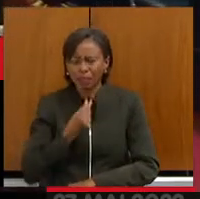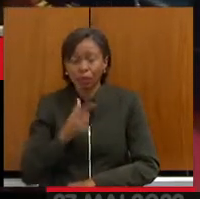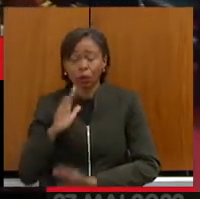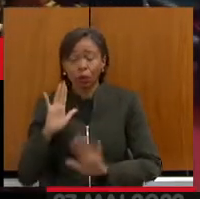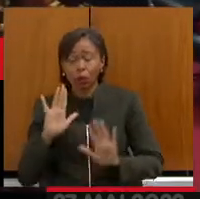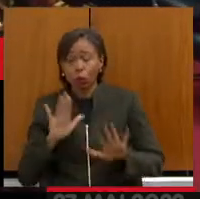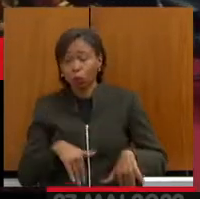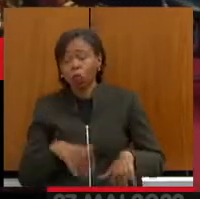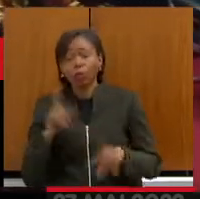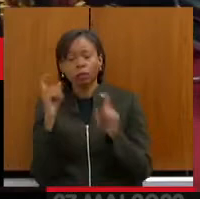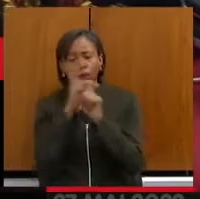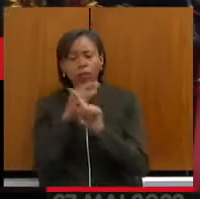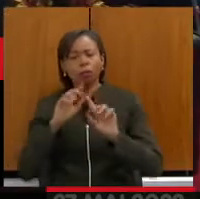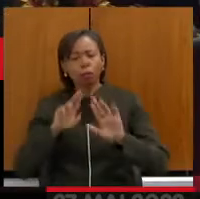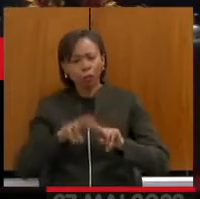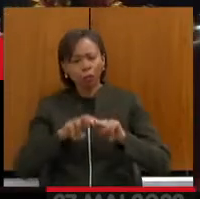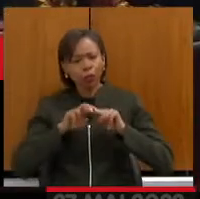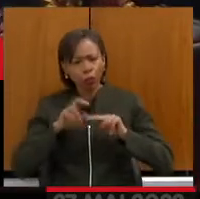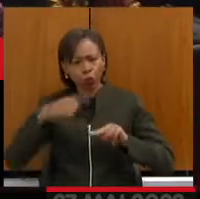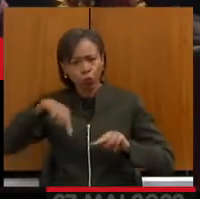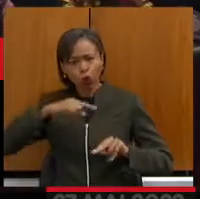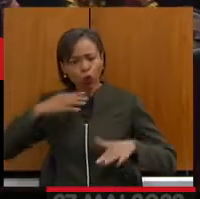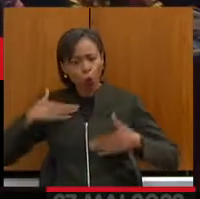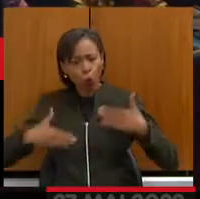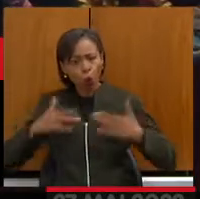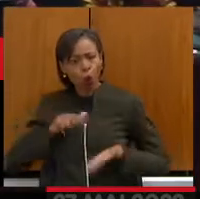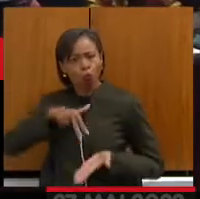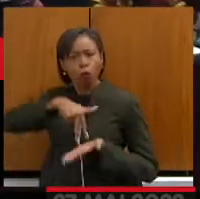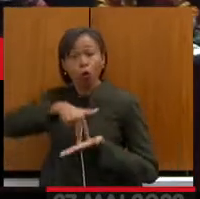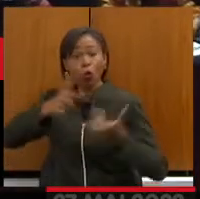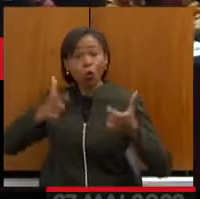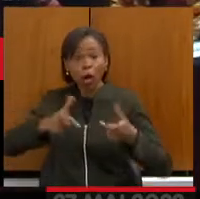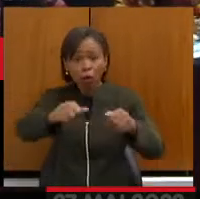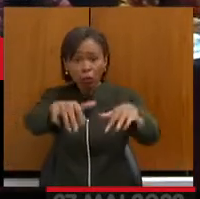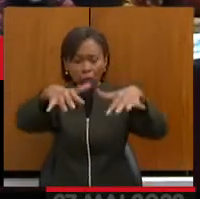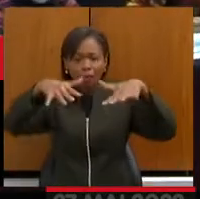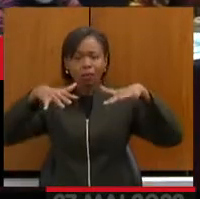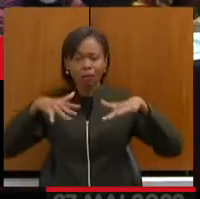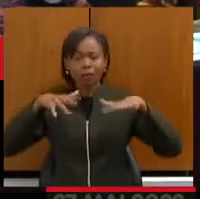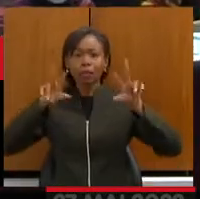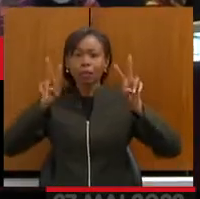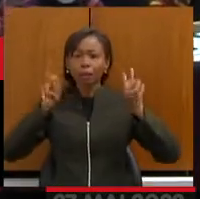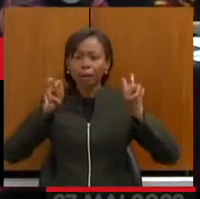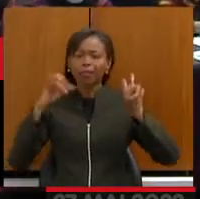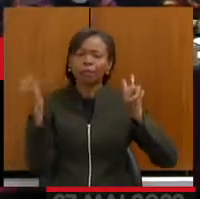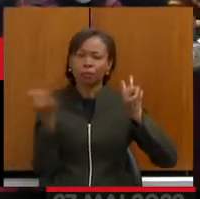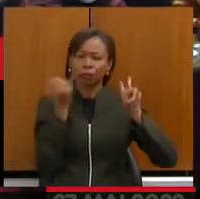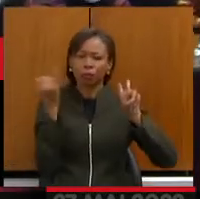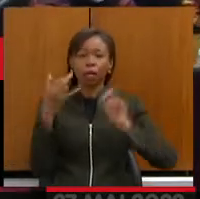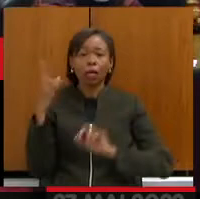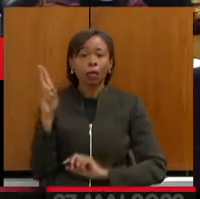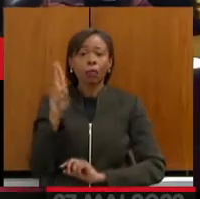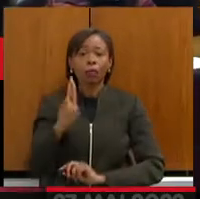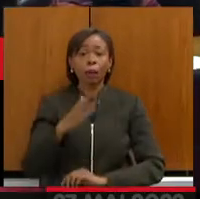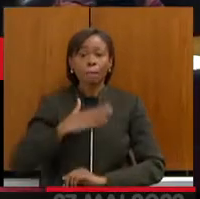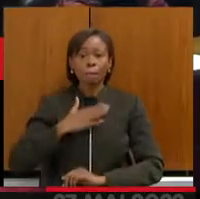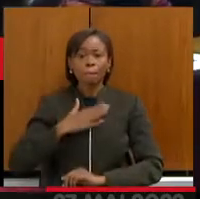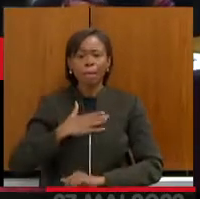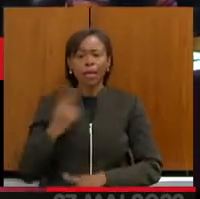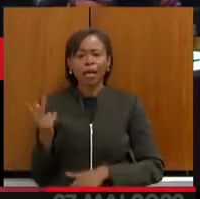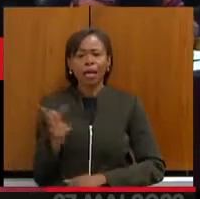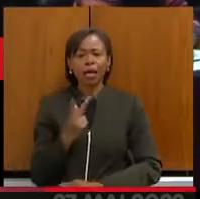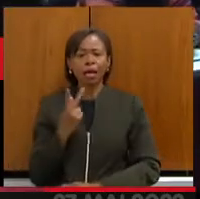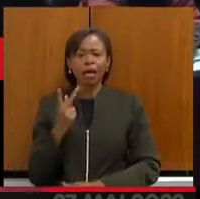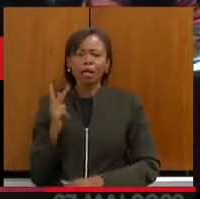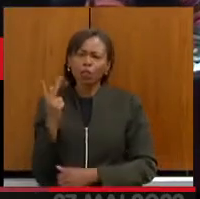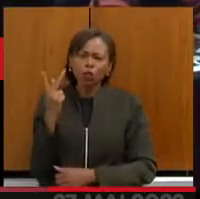como este que marca a continuidade dos debates do Dia das mulheres como a temática muito importante representar a minha história